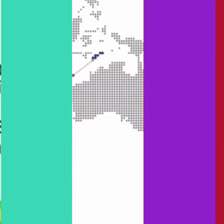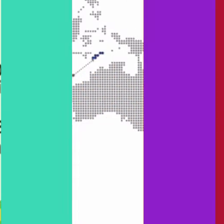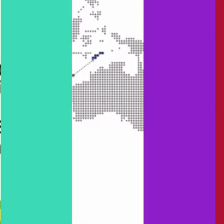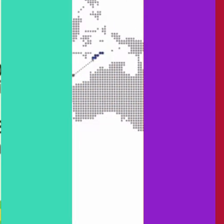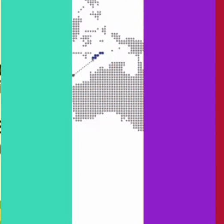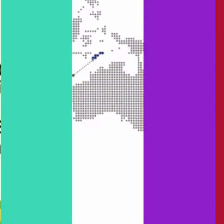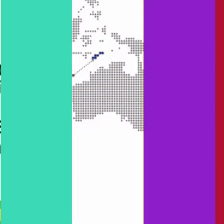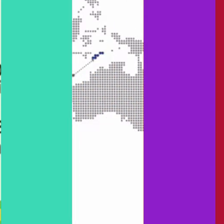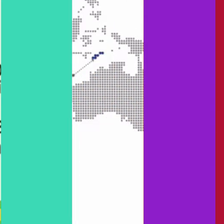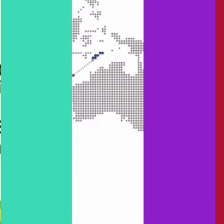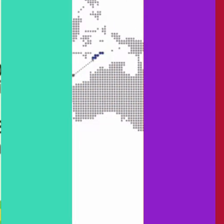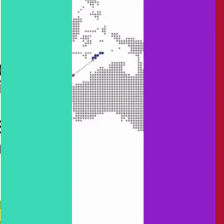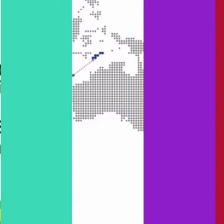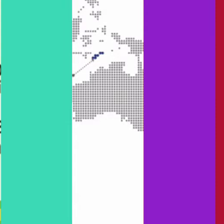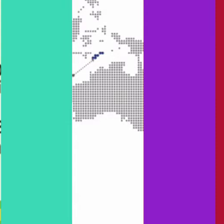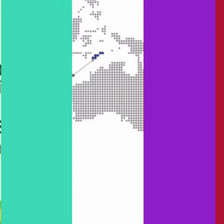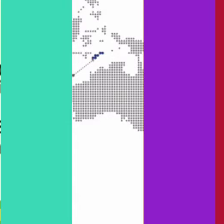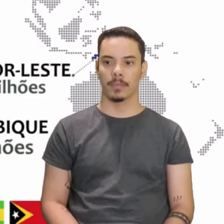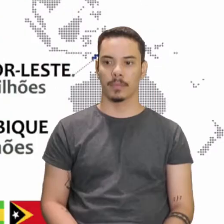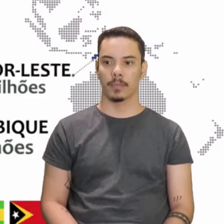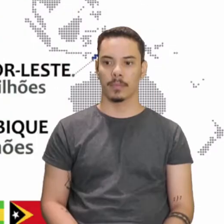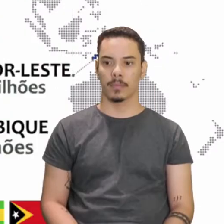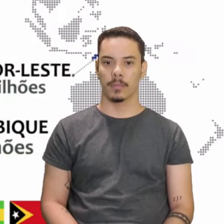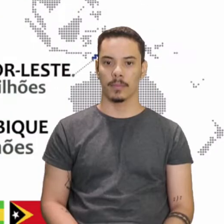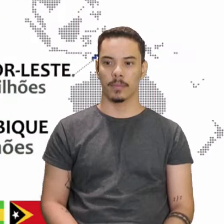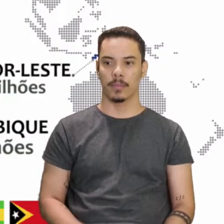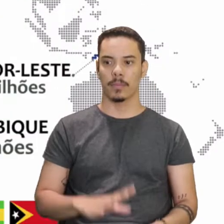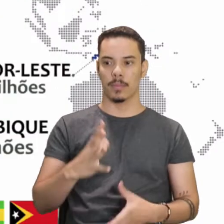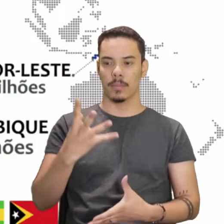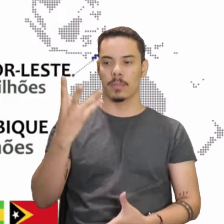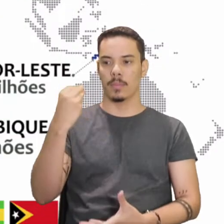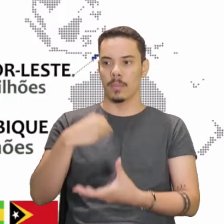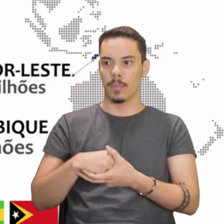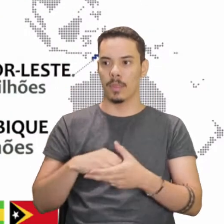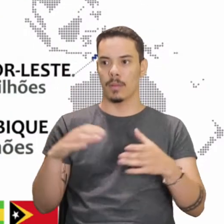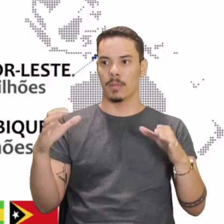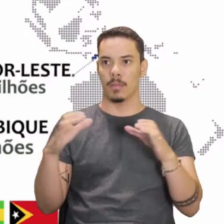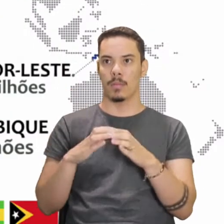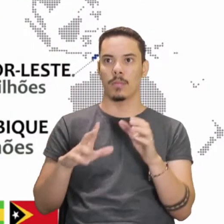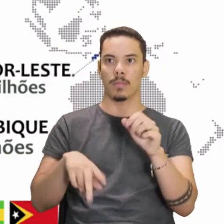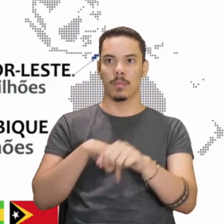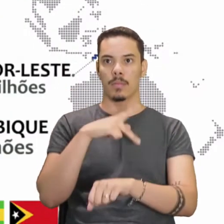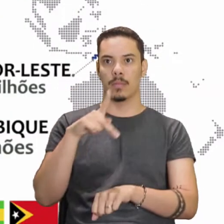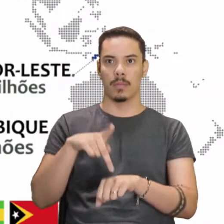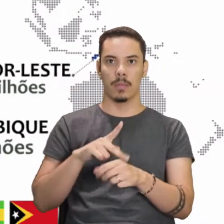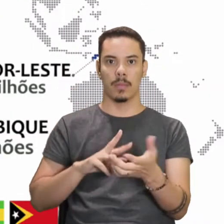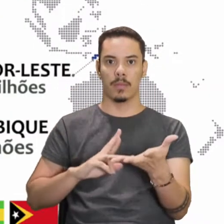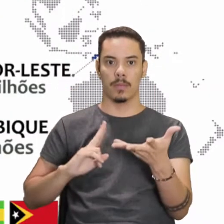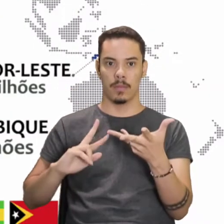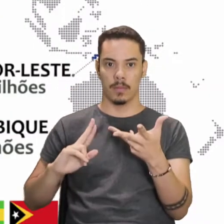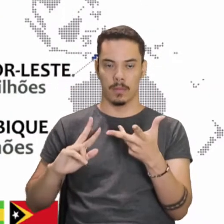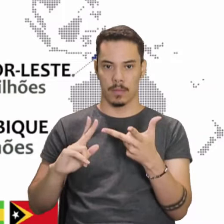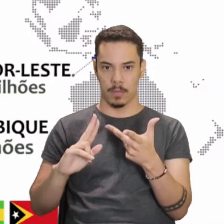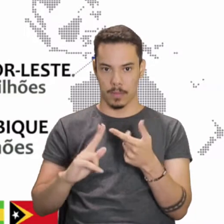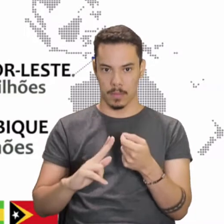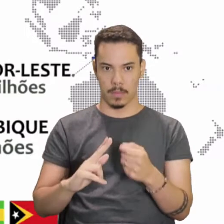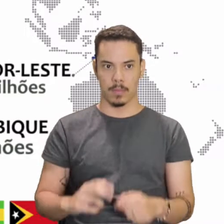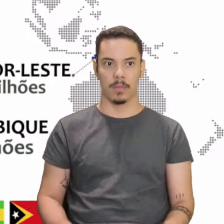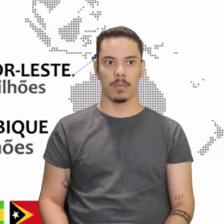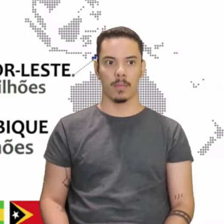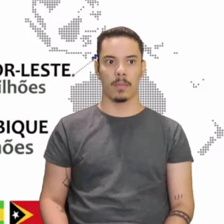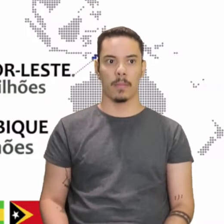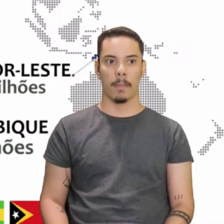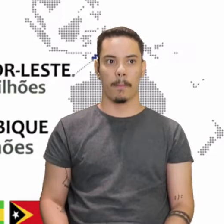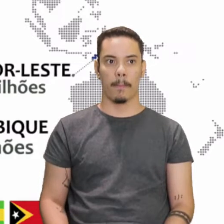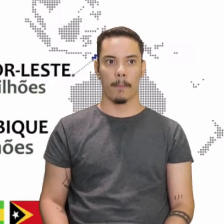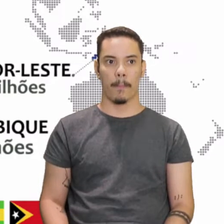Das contribuições dentro aí dessa gama de países lusófonos, tá certo? Bom, em relação